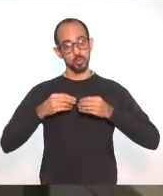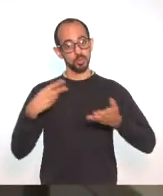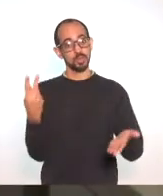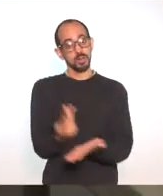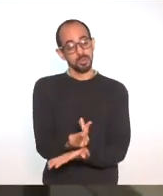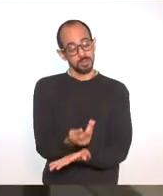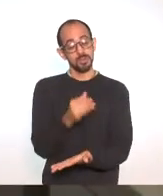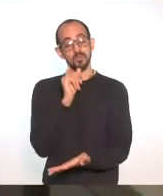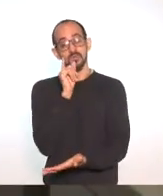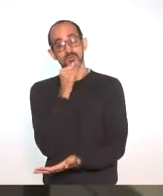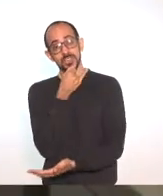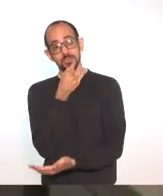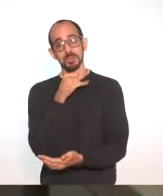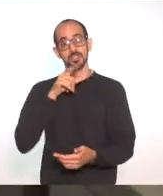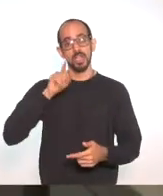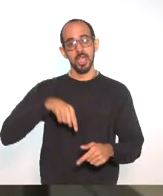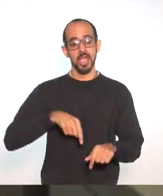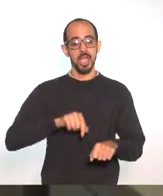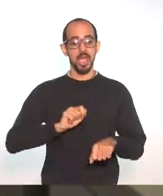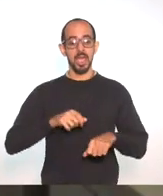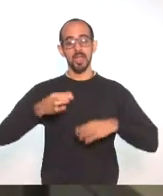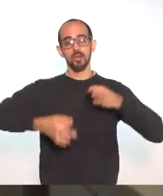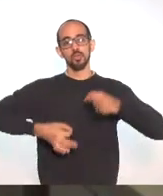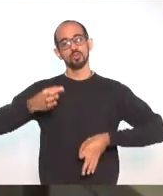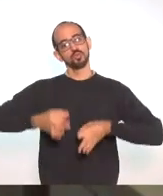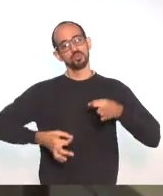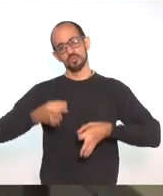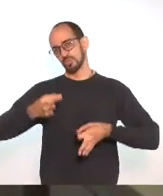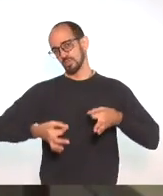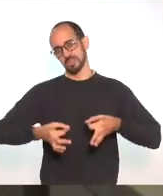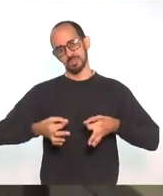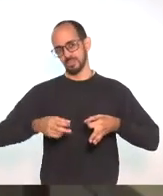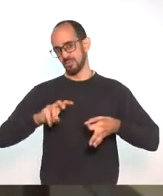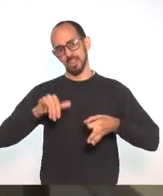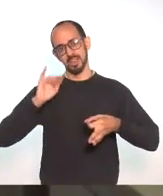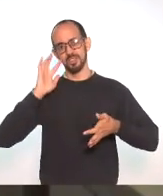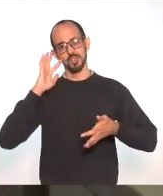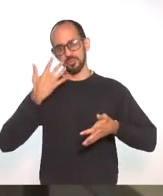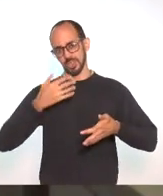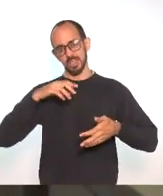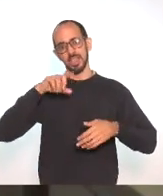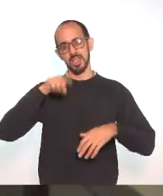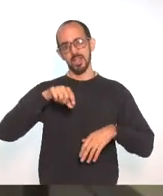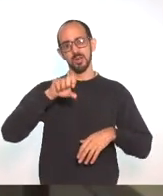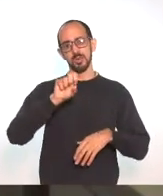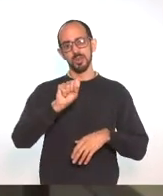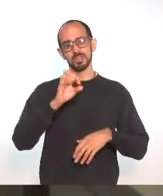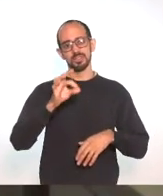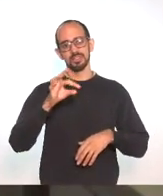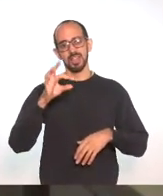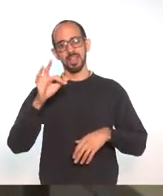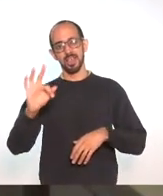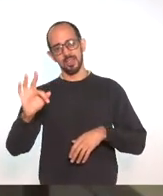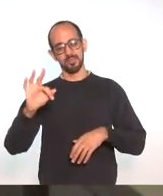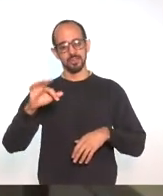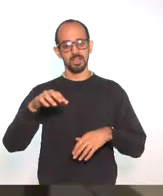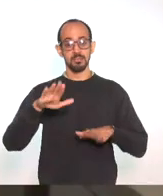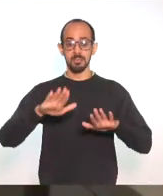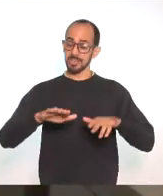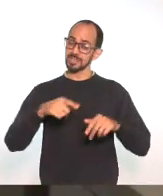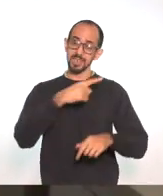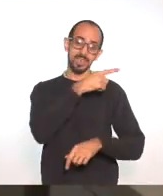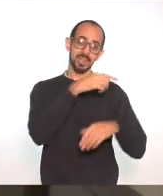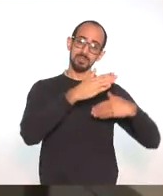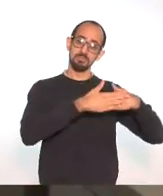infelizmente pelo viés da judicialização inverno Supremo ele tem contradições